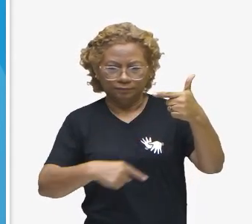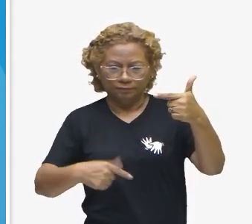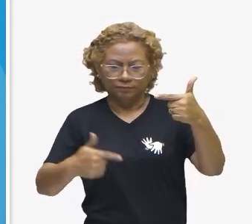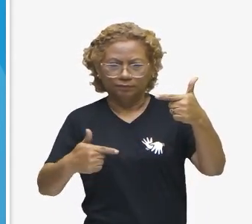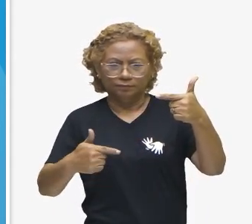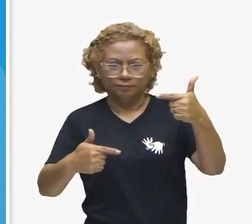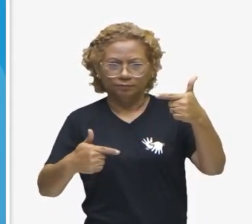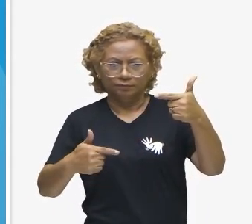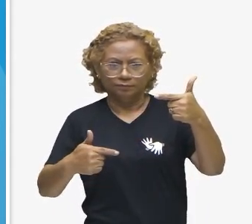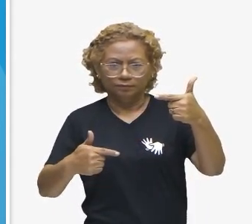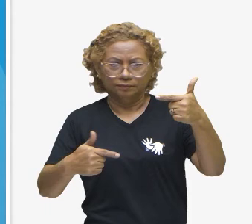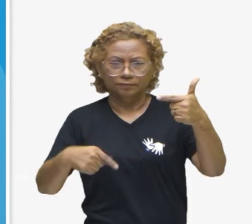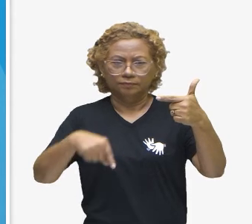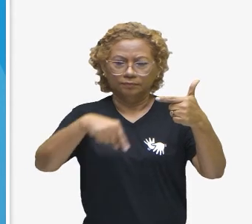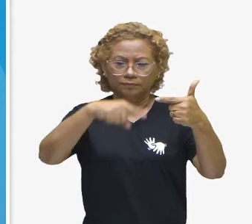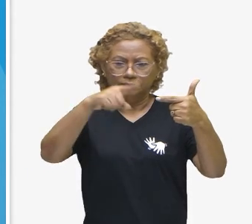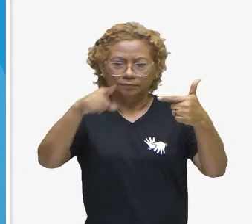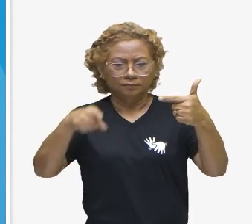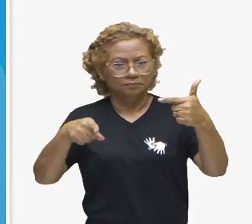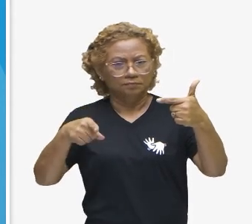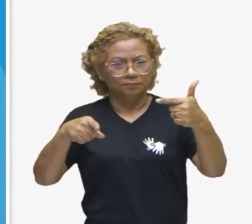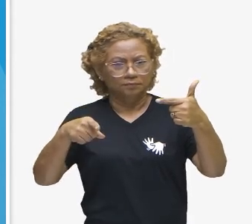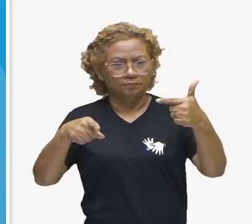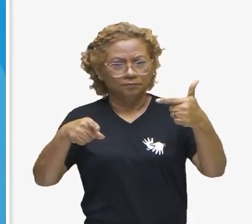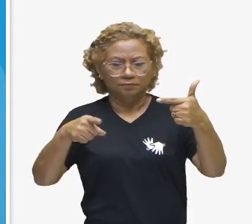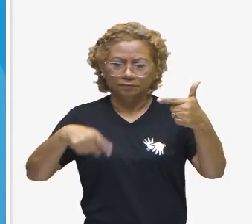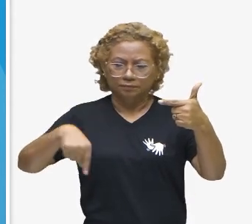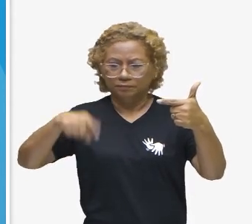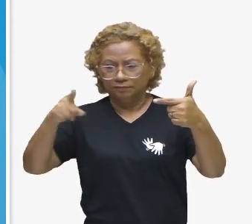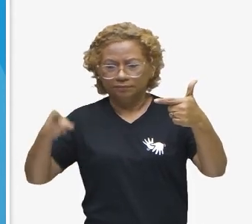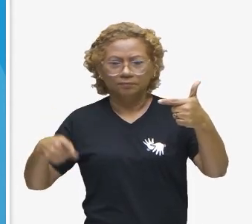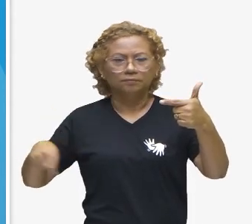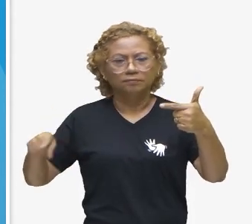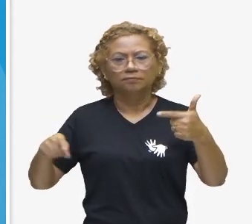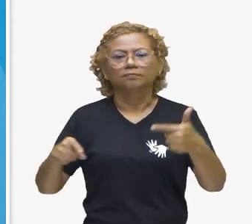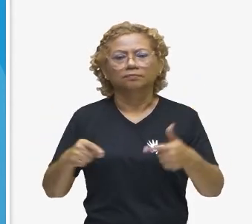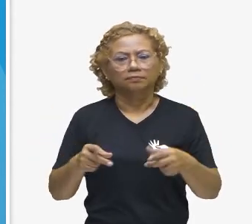ou seja, dividiu esse período em 3,